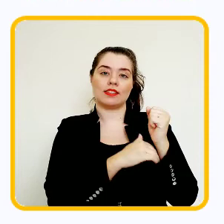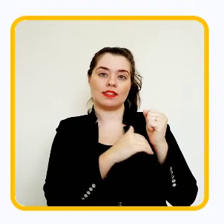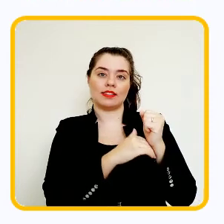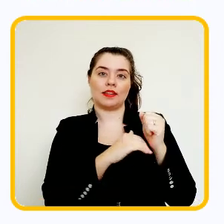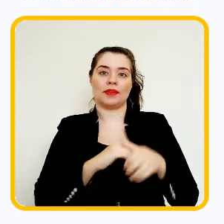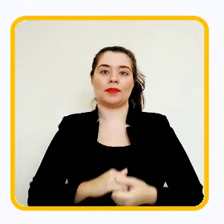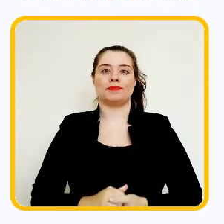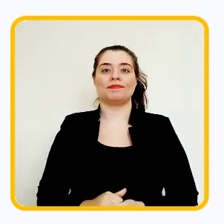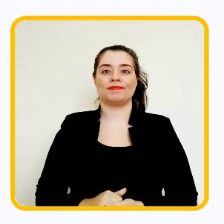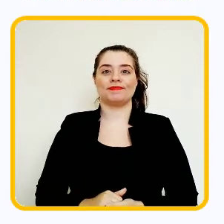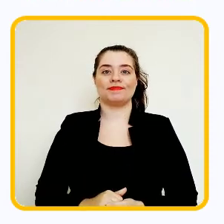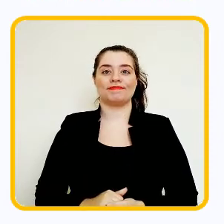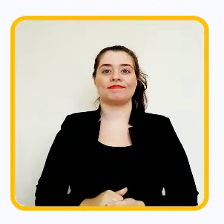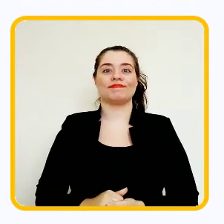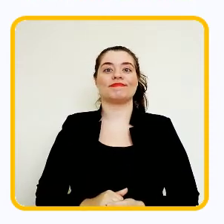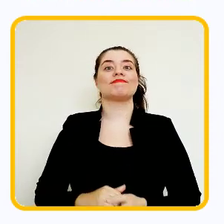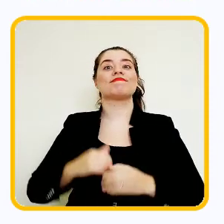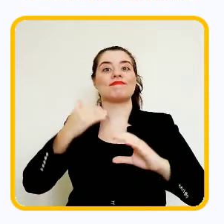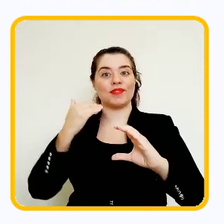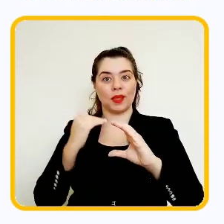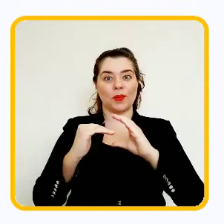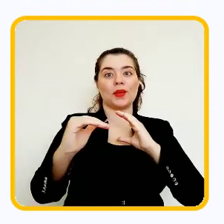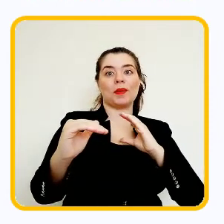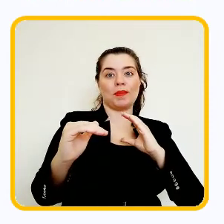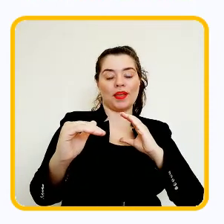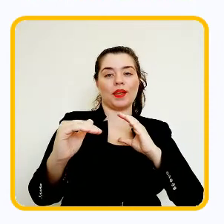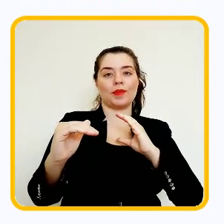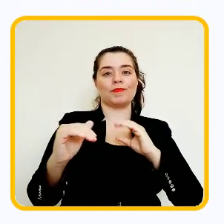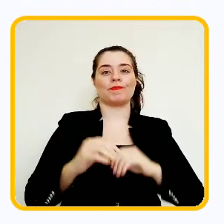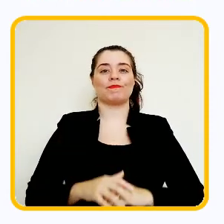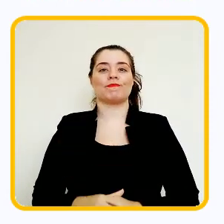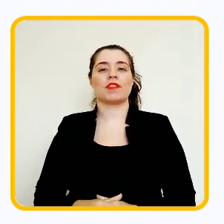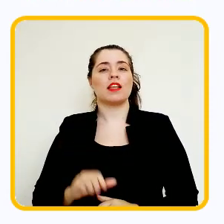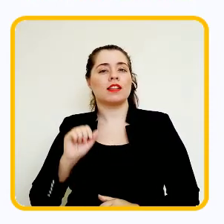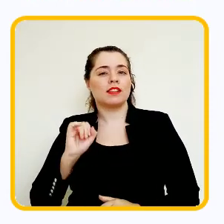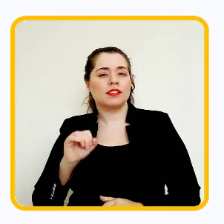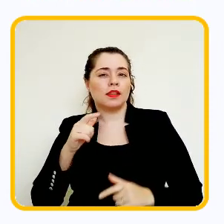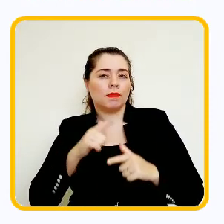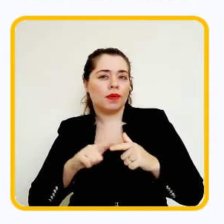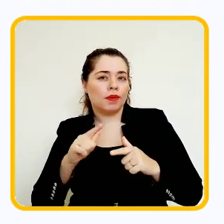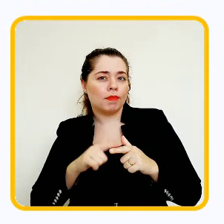nova senha. Um e-mail vai ser direcionado à sua